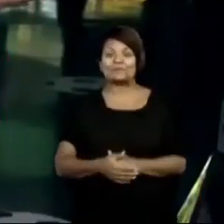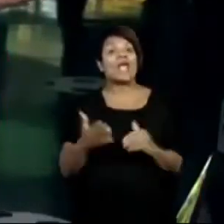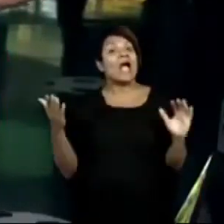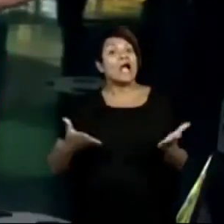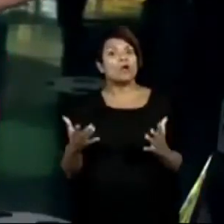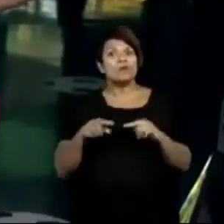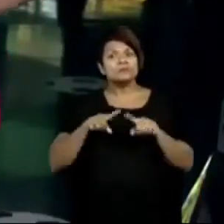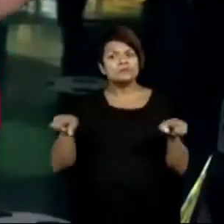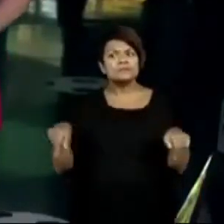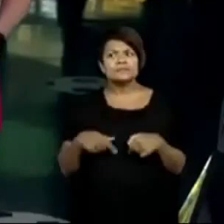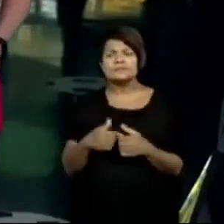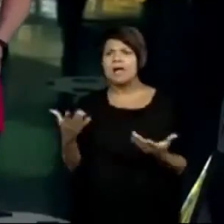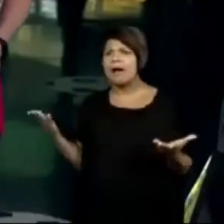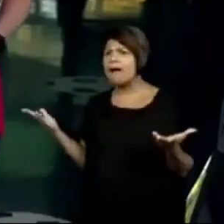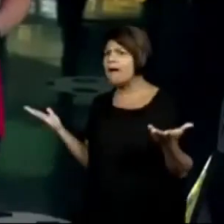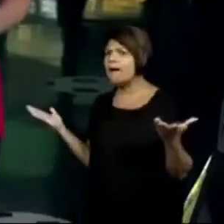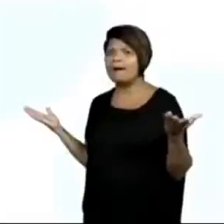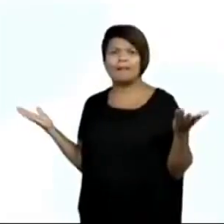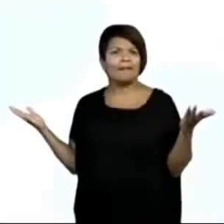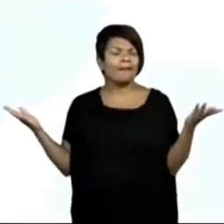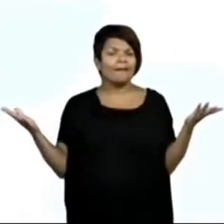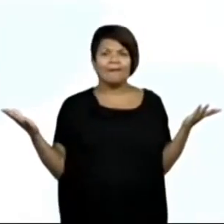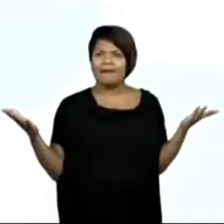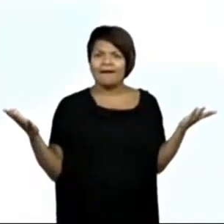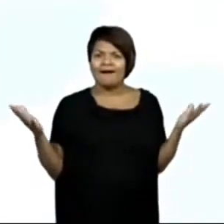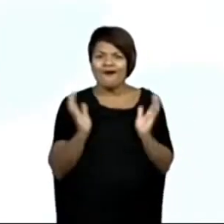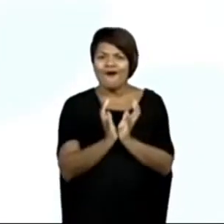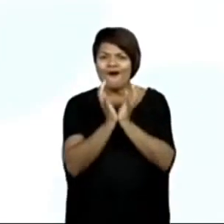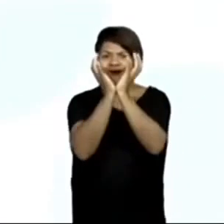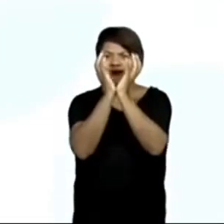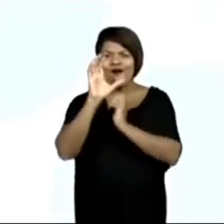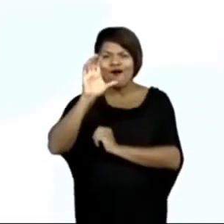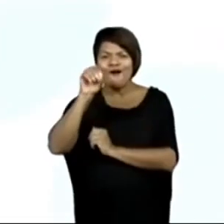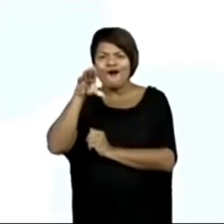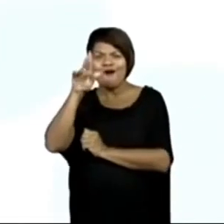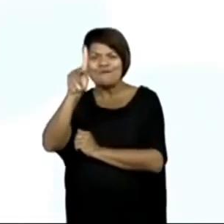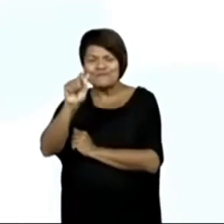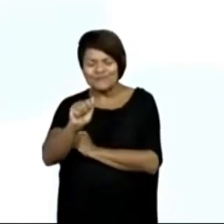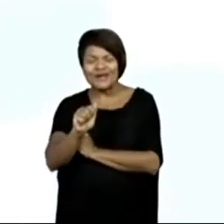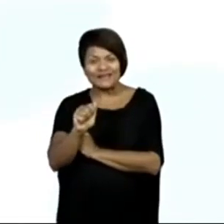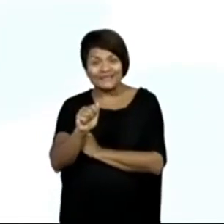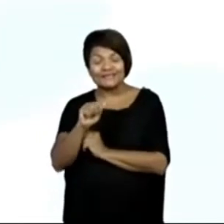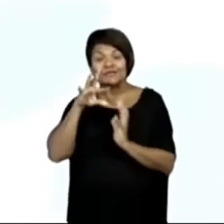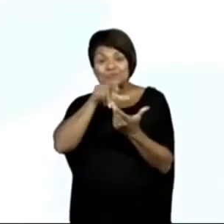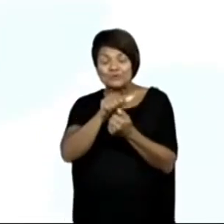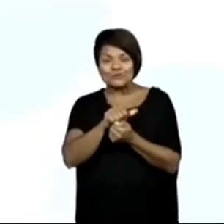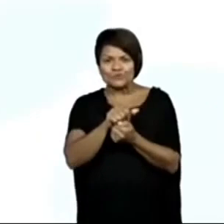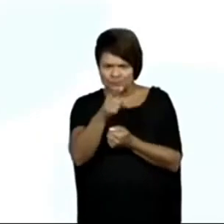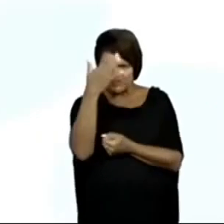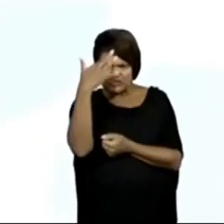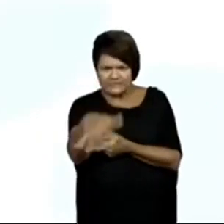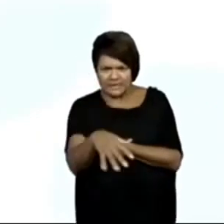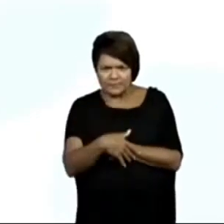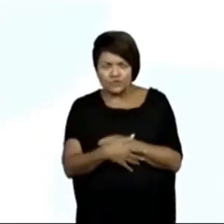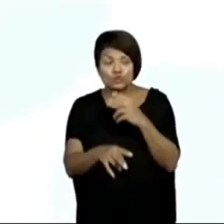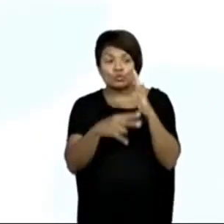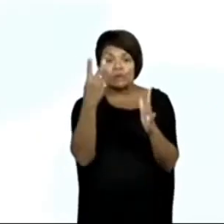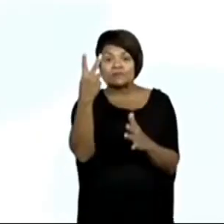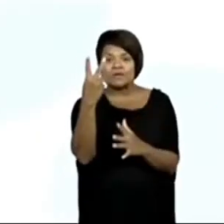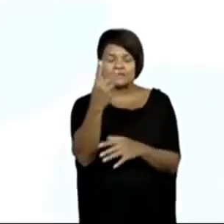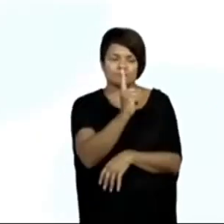Sala das Copas do Mundo. Não sei se você sabia, mas o Brasil já sediou duas Copas do Mundo. Uma